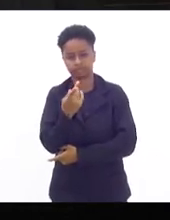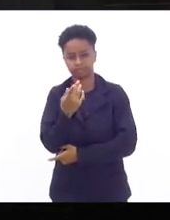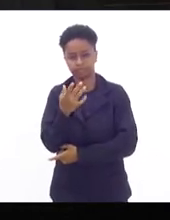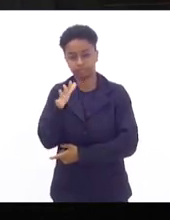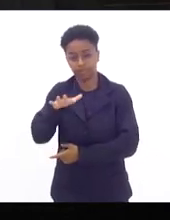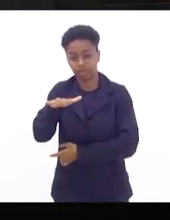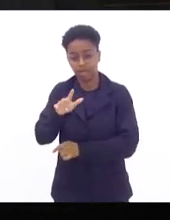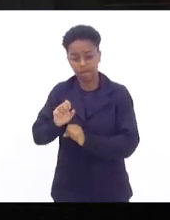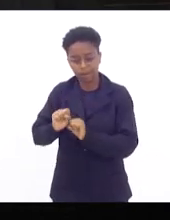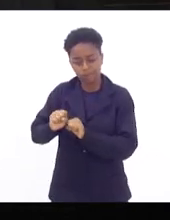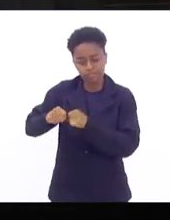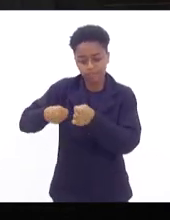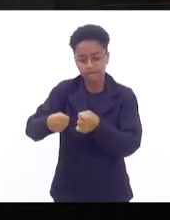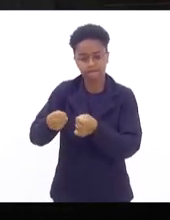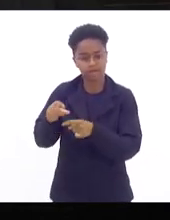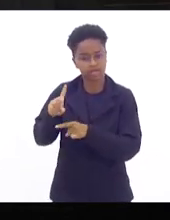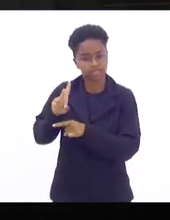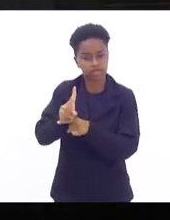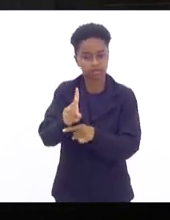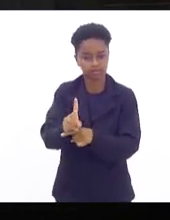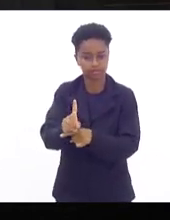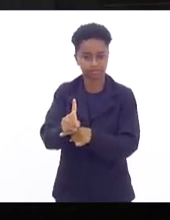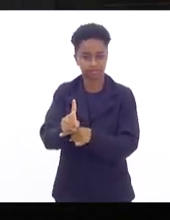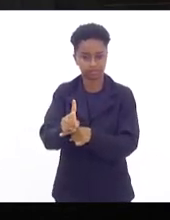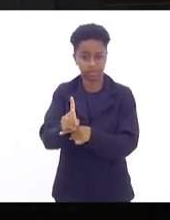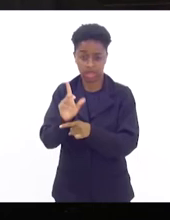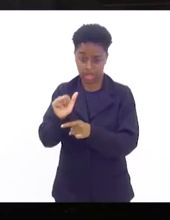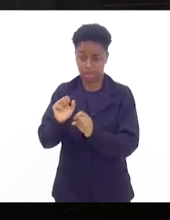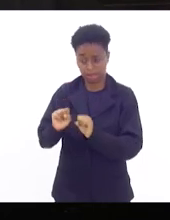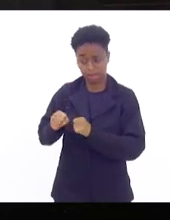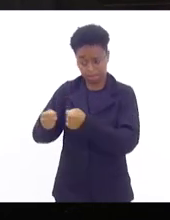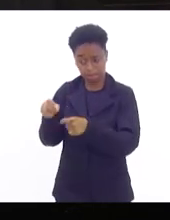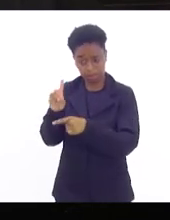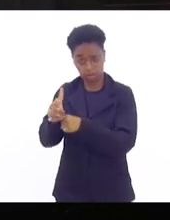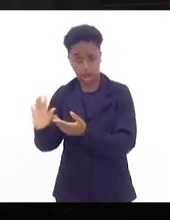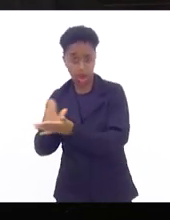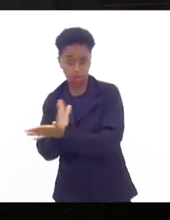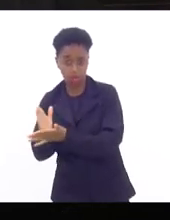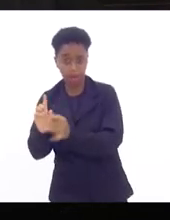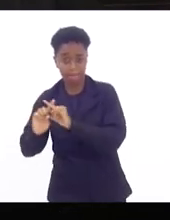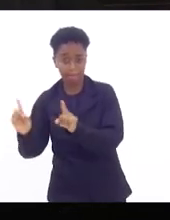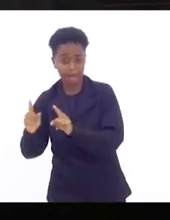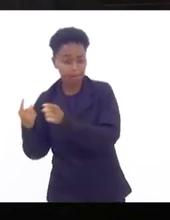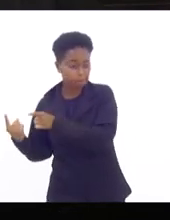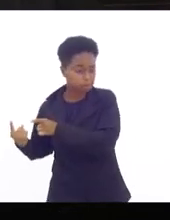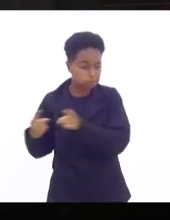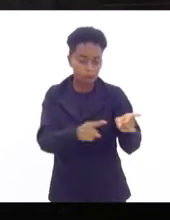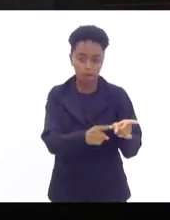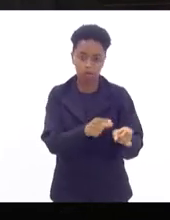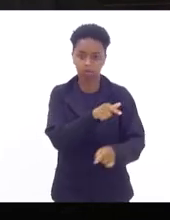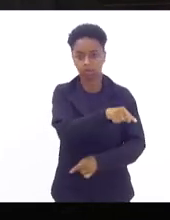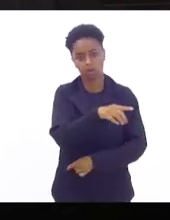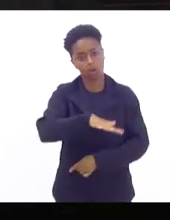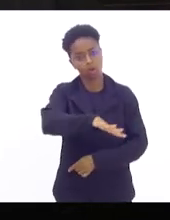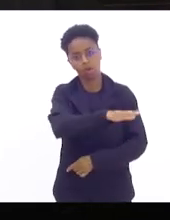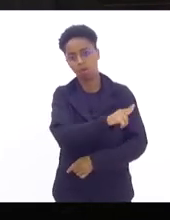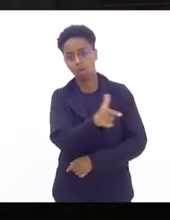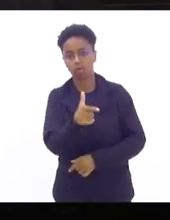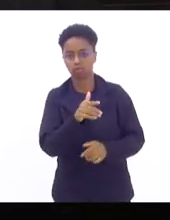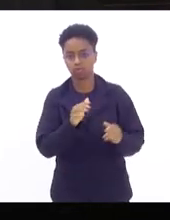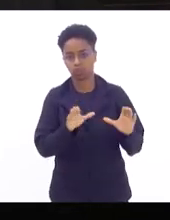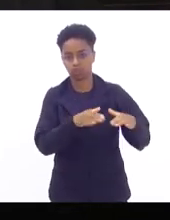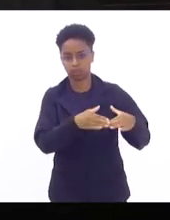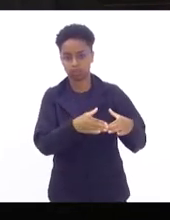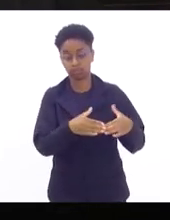da defesa é da defesa para uns e é do ataque para outros. E aí você vende